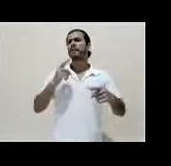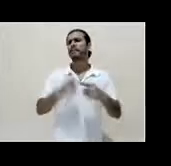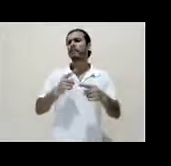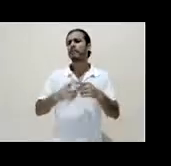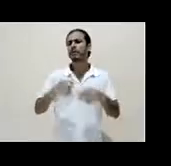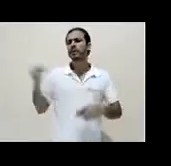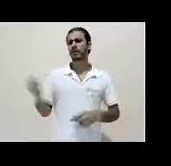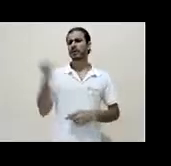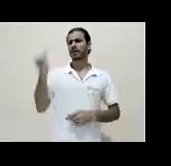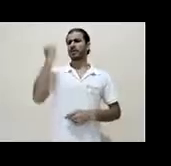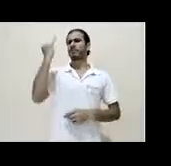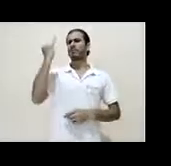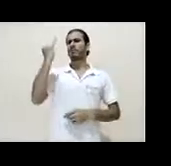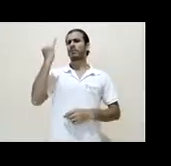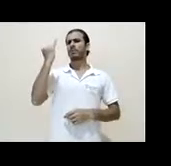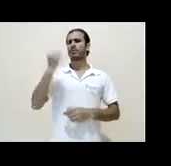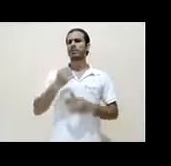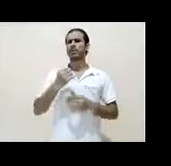discussão